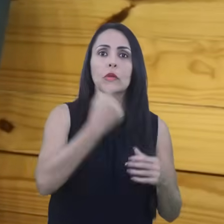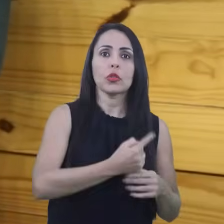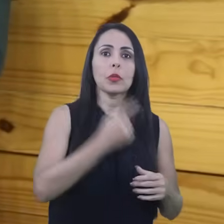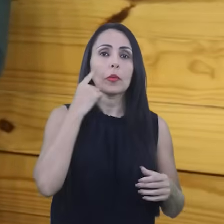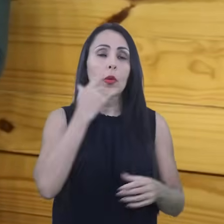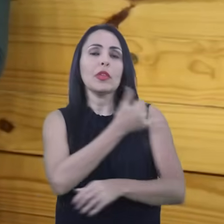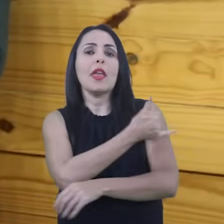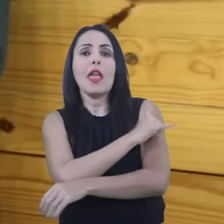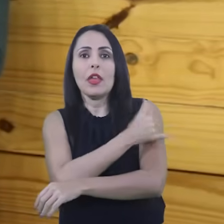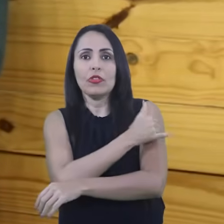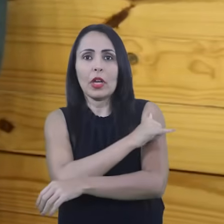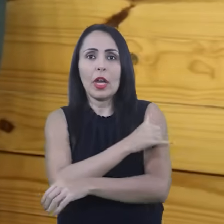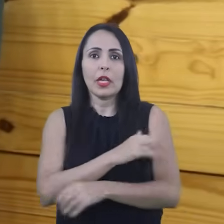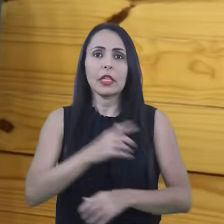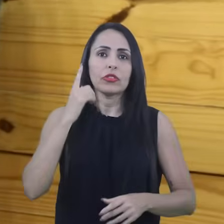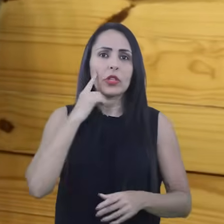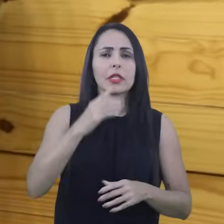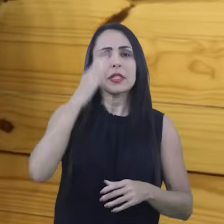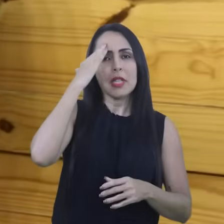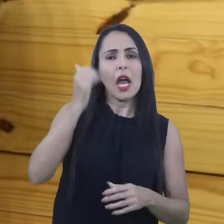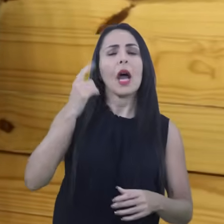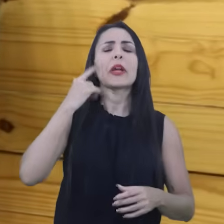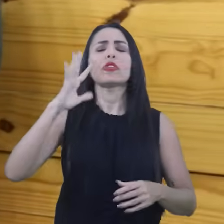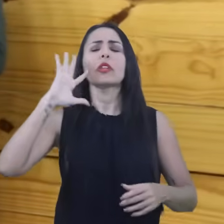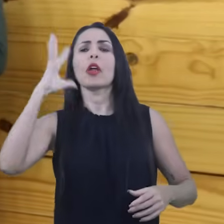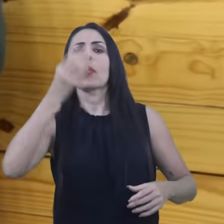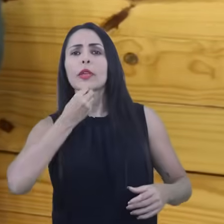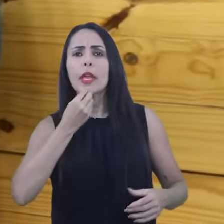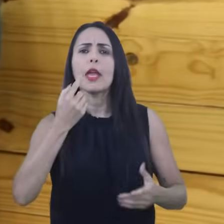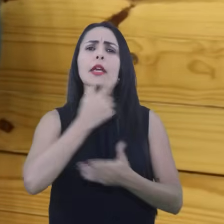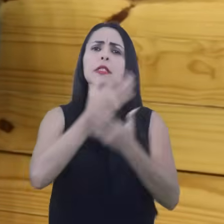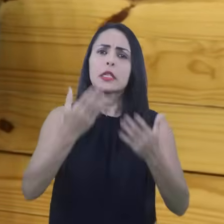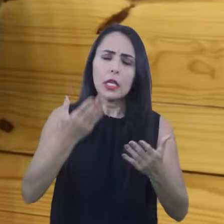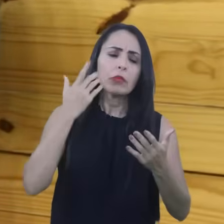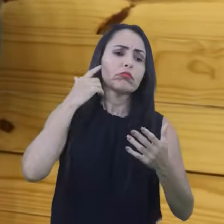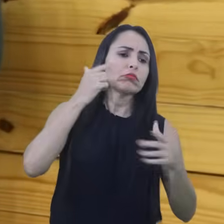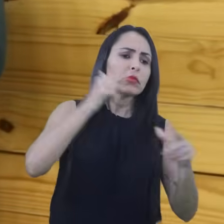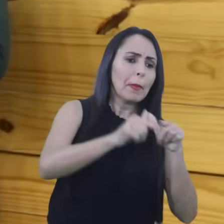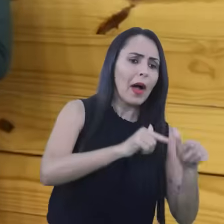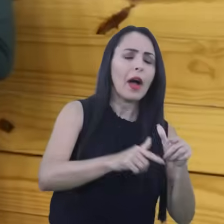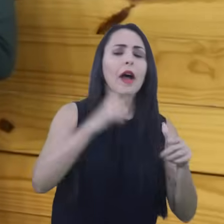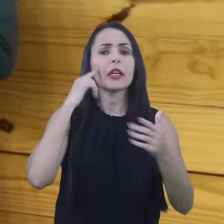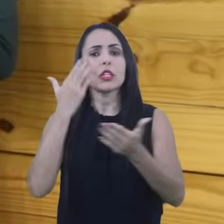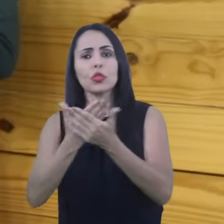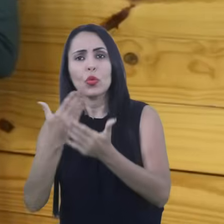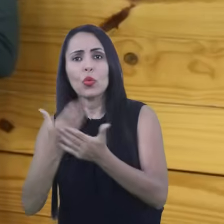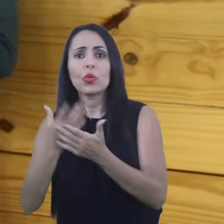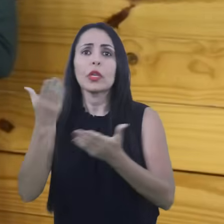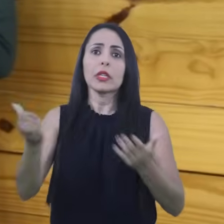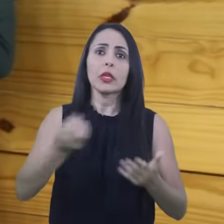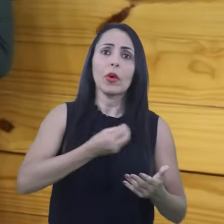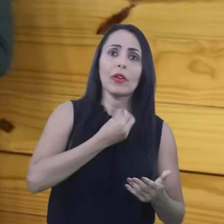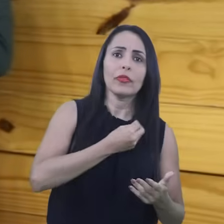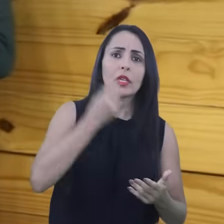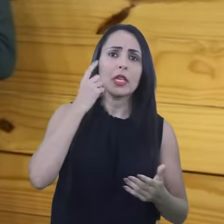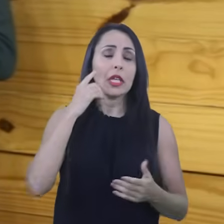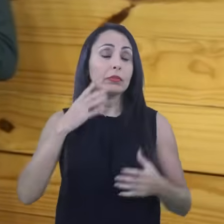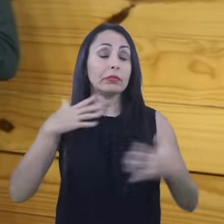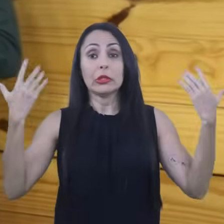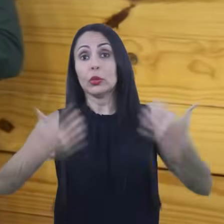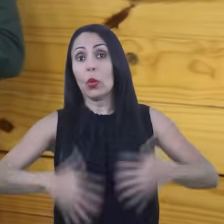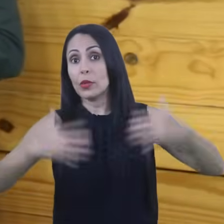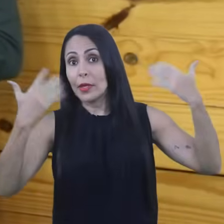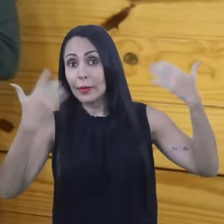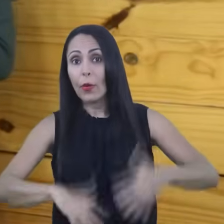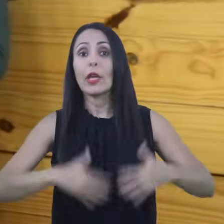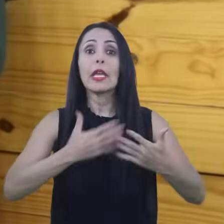EJA, que é um público que a gente sabe e reconhece, que estuda, que trabalha, né, que tem uma vida, né, corrida, como a maioria, né,